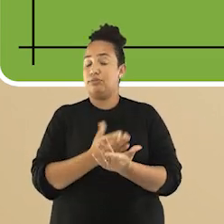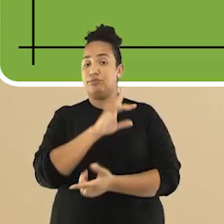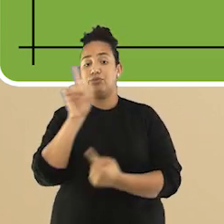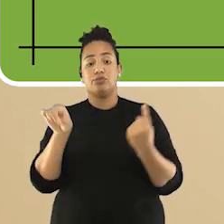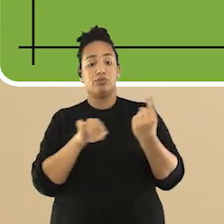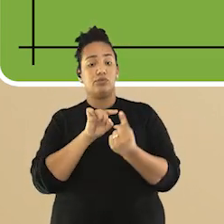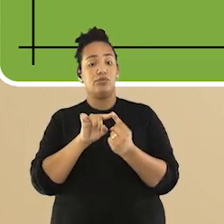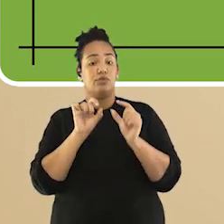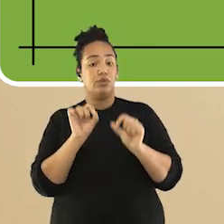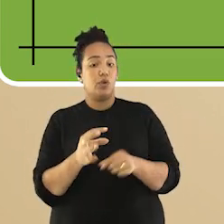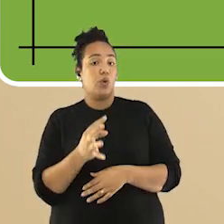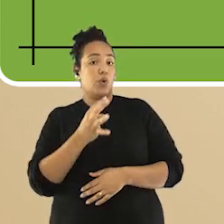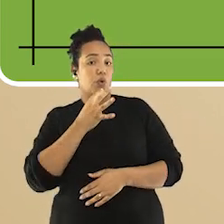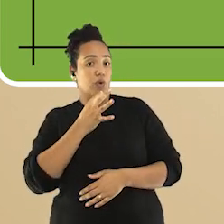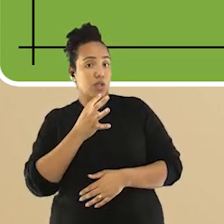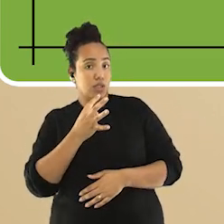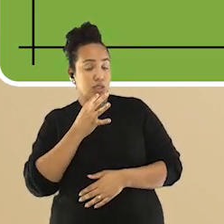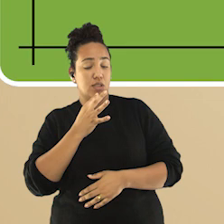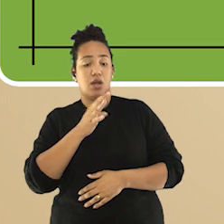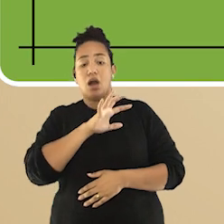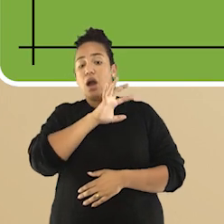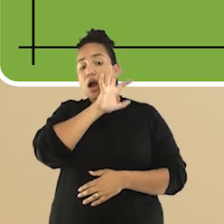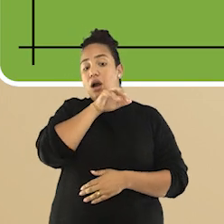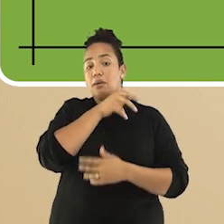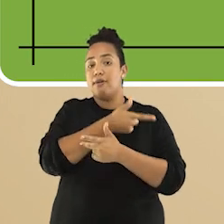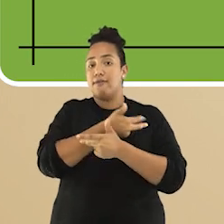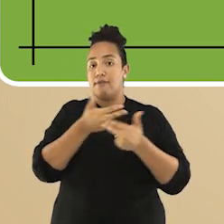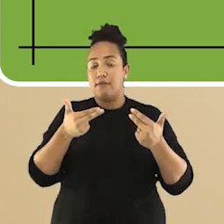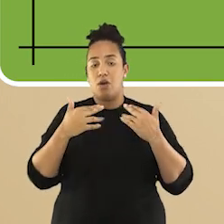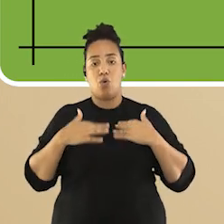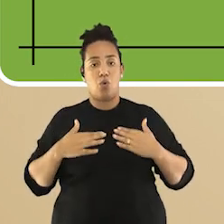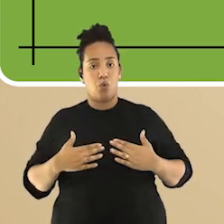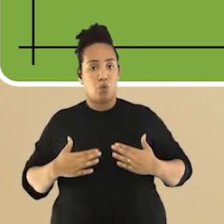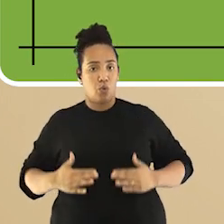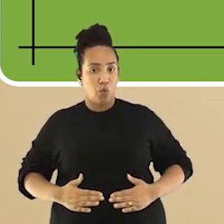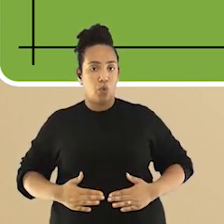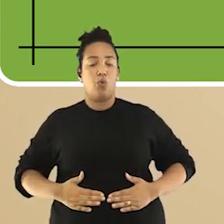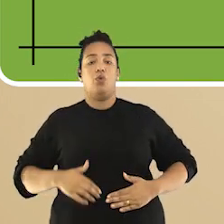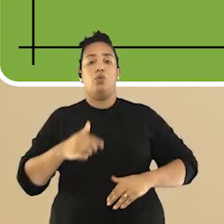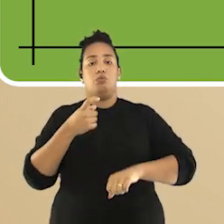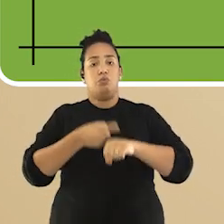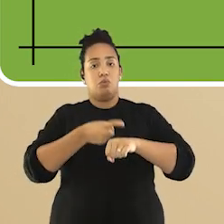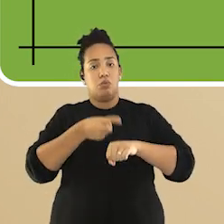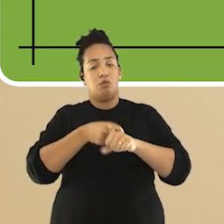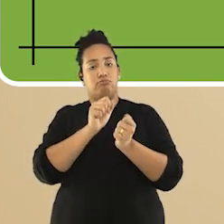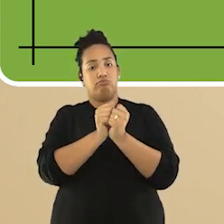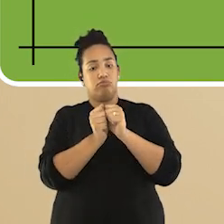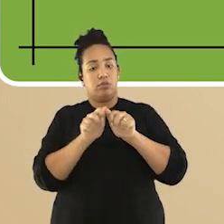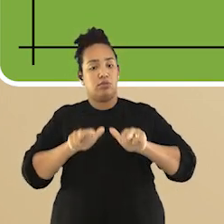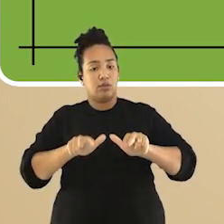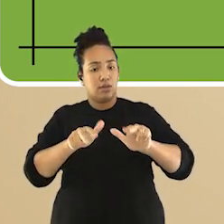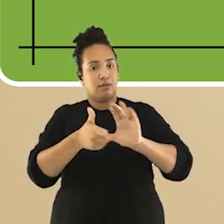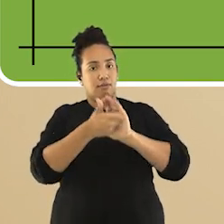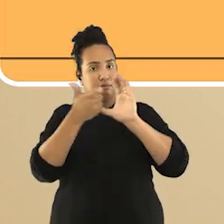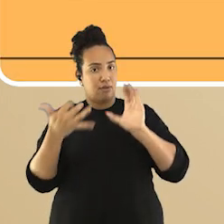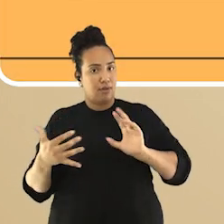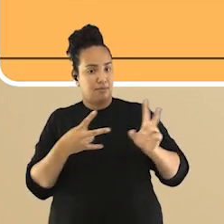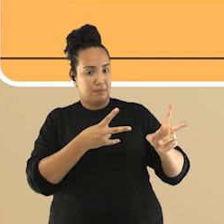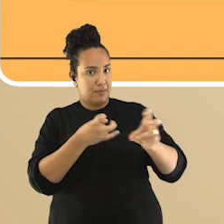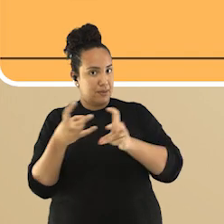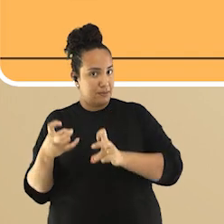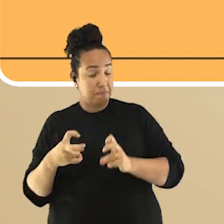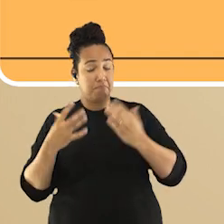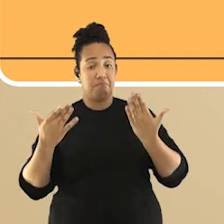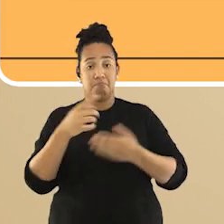diferenciar variados tipos de artrópodes com base em suas características observáveis, aquelas que a gente pode ver. E você, estudante,